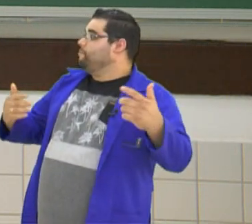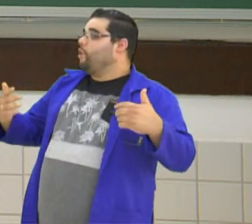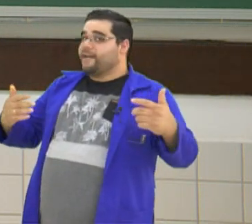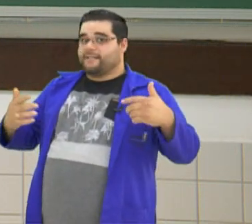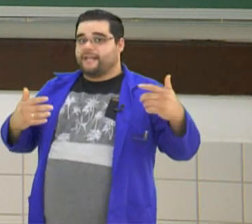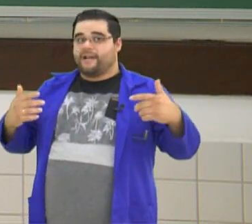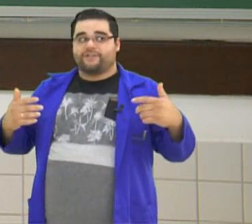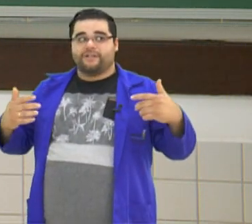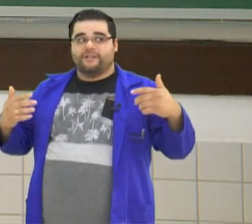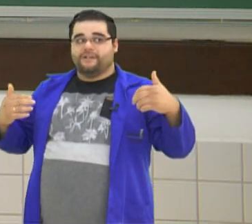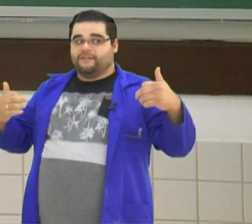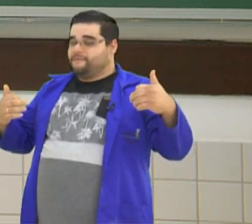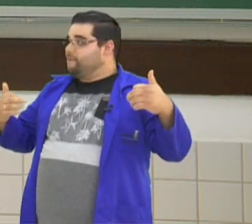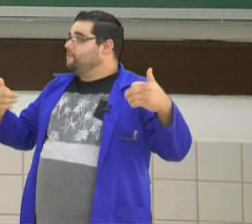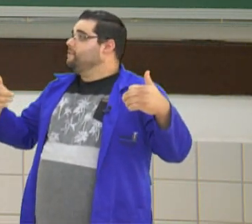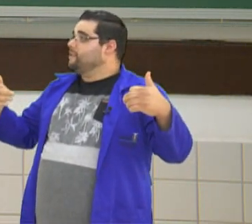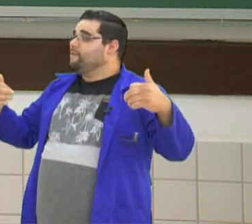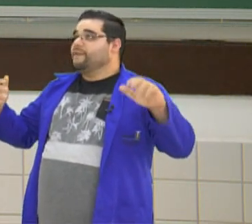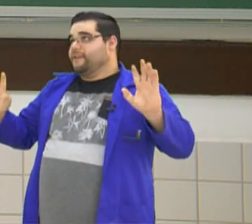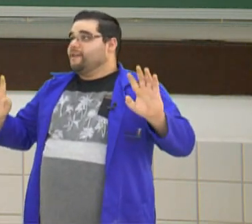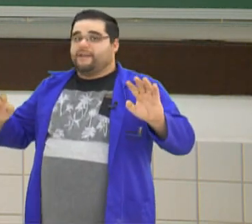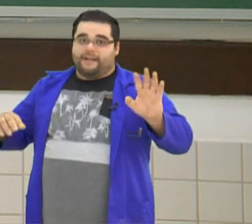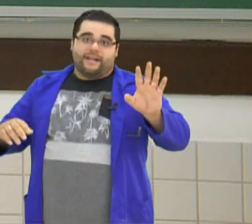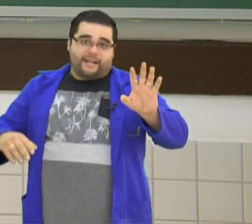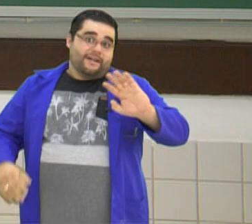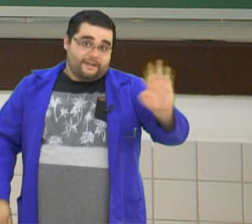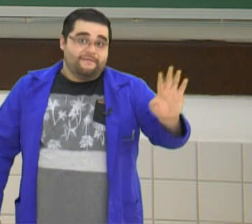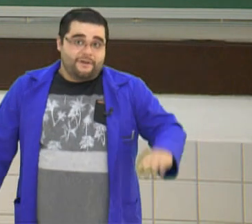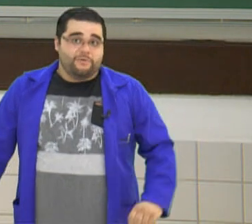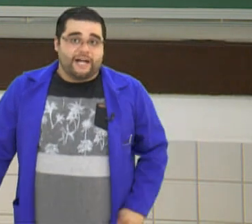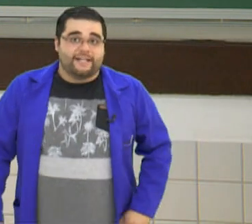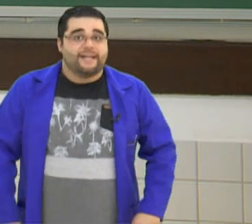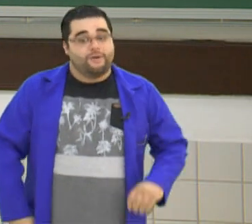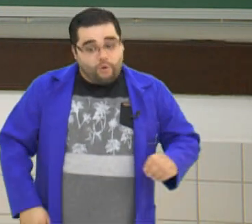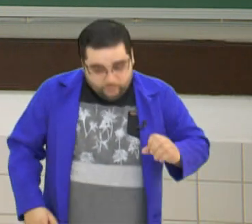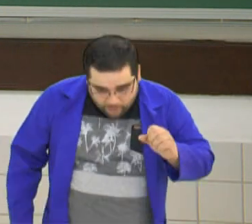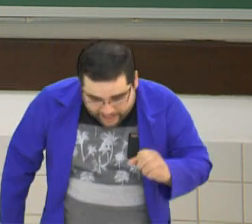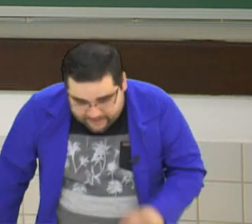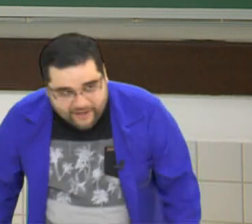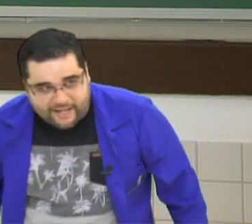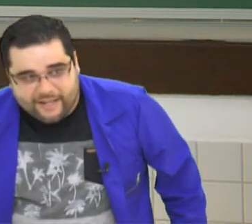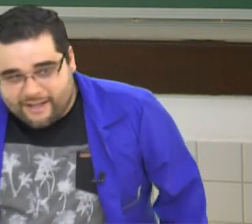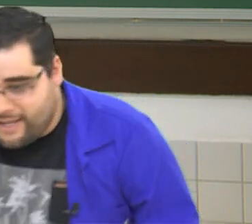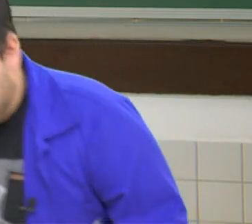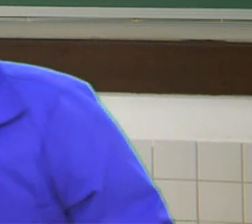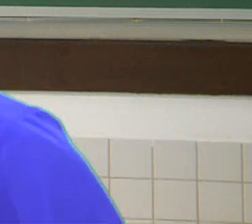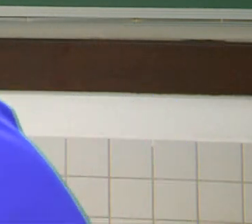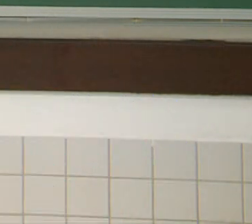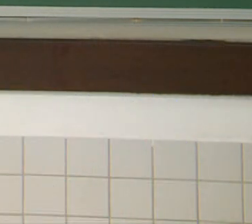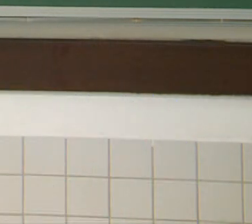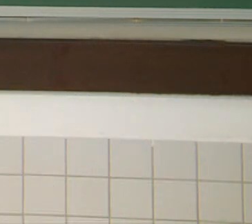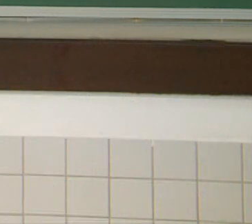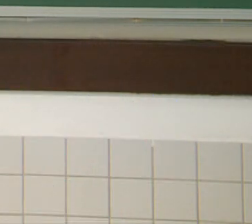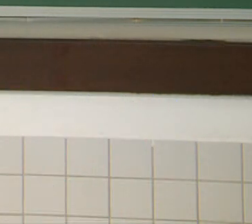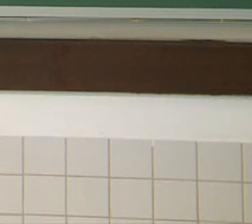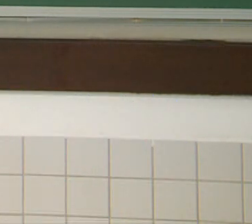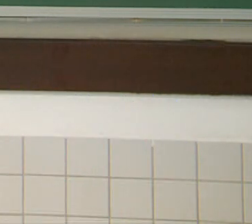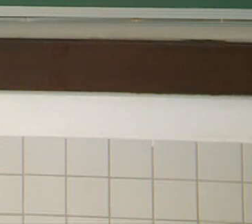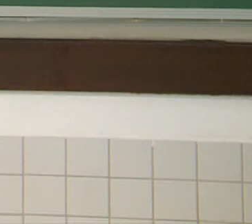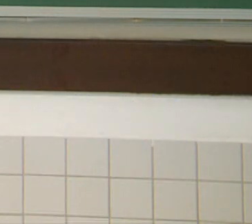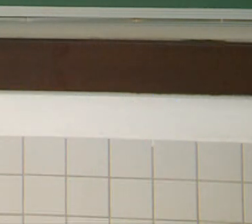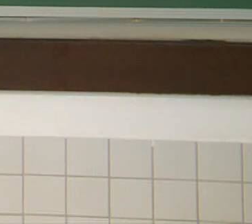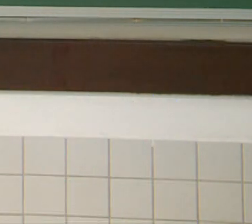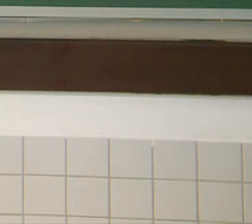exercício. Bora, o que você acha? Vamos? Então, galera, vamos lá, né? Começa, vai! Ih, rapaz do